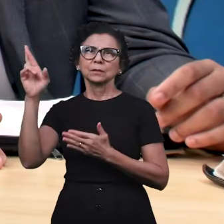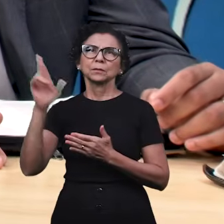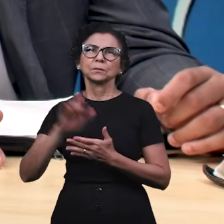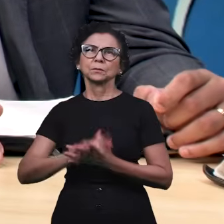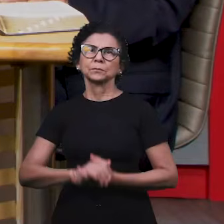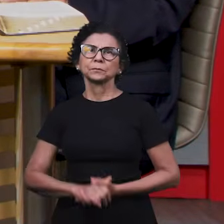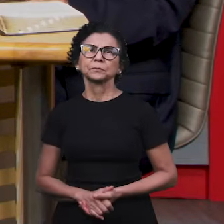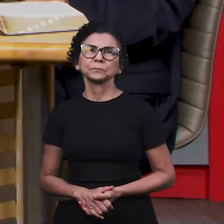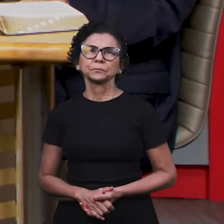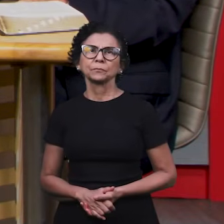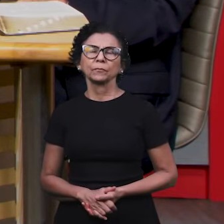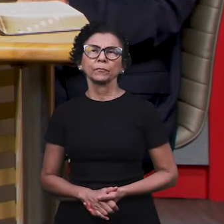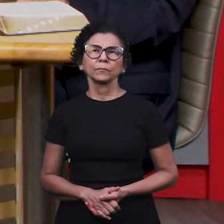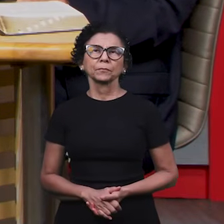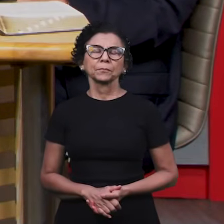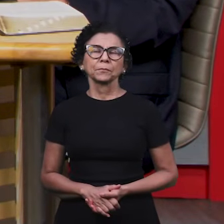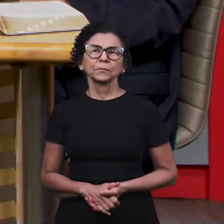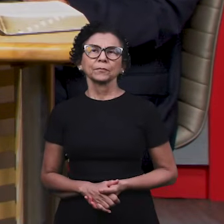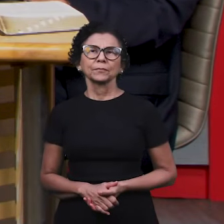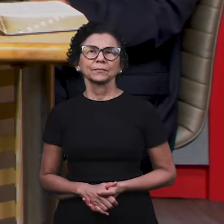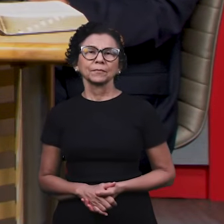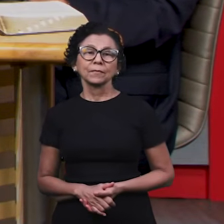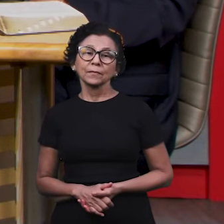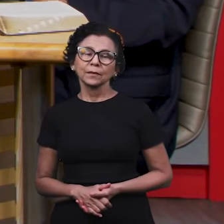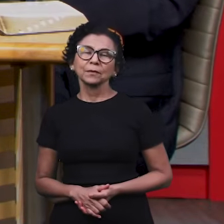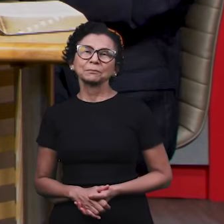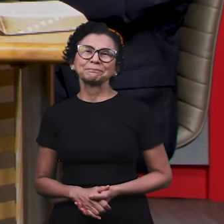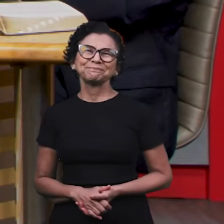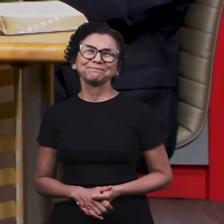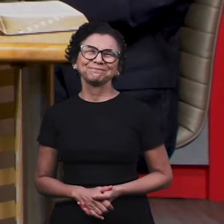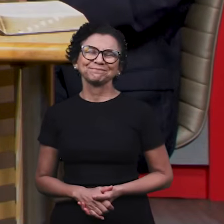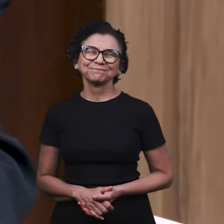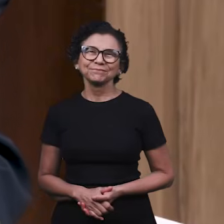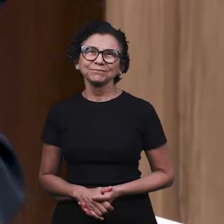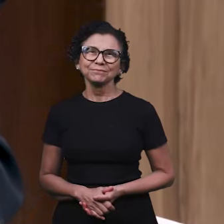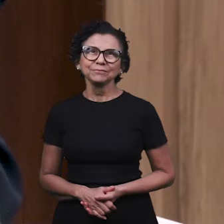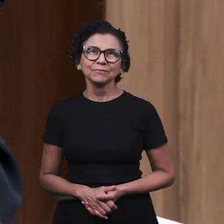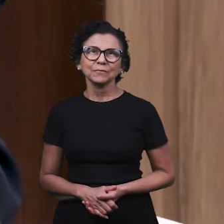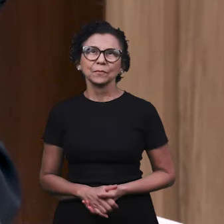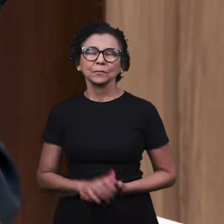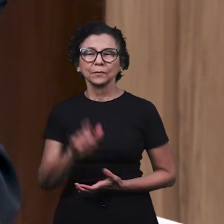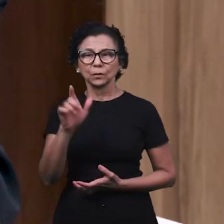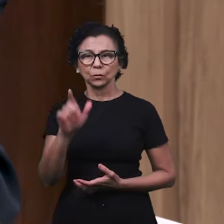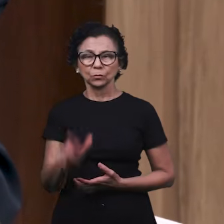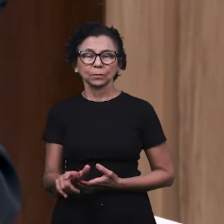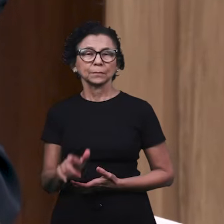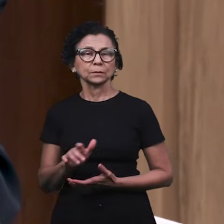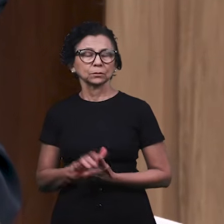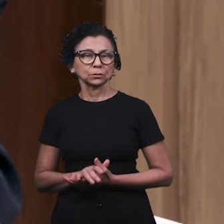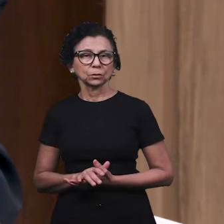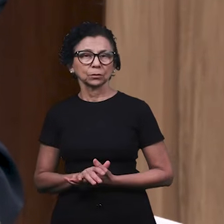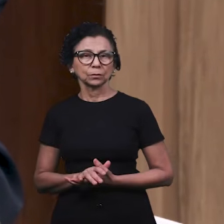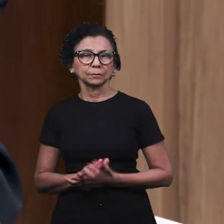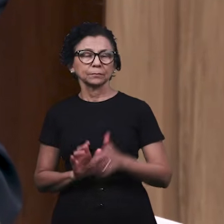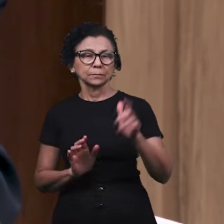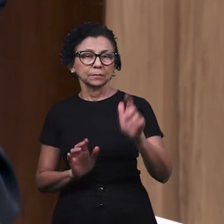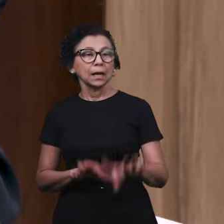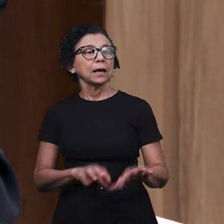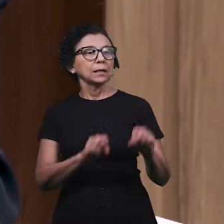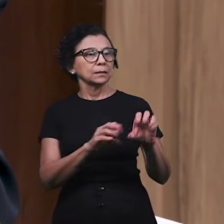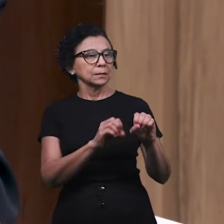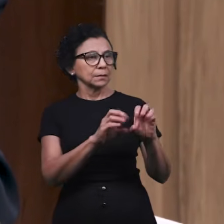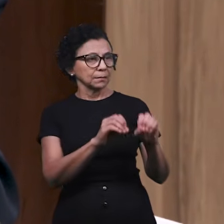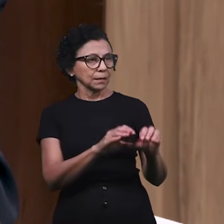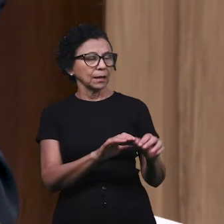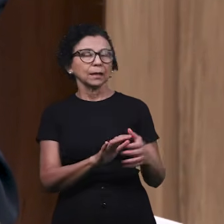E quando encontra alguém que é capaz de fazer isso, ou seja, ensinar o outro, isso é um aspecto ético muito profundo e muito bem observado